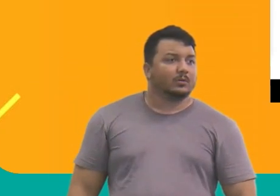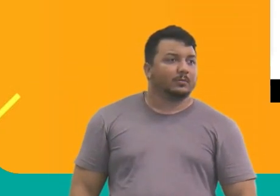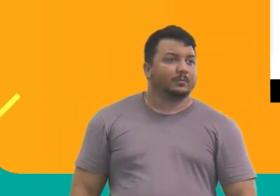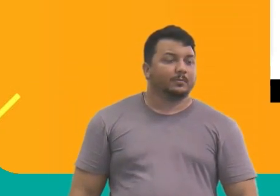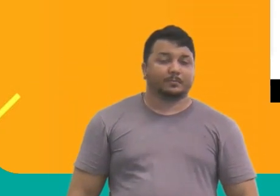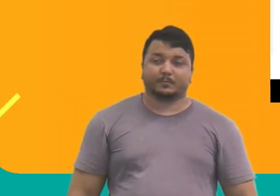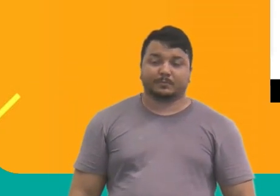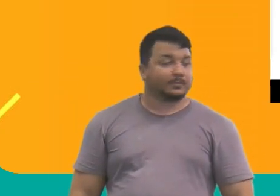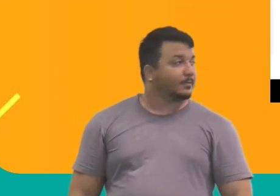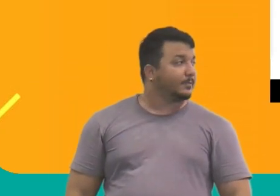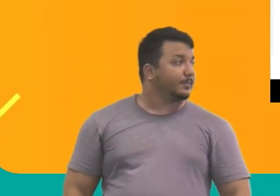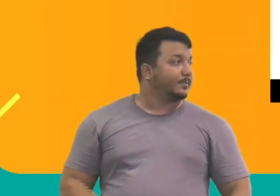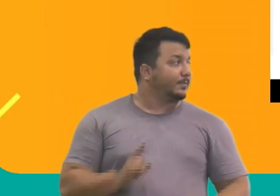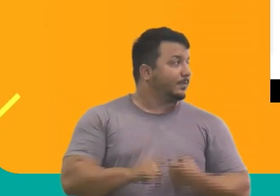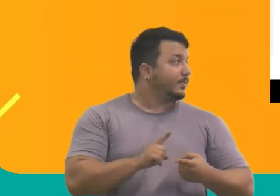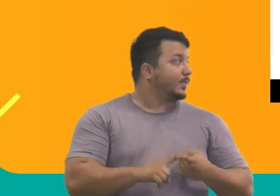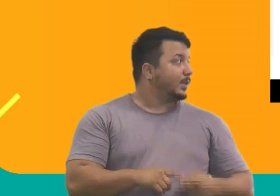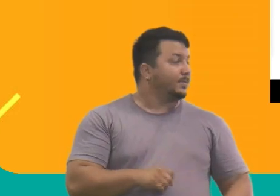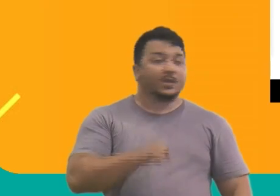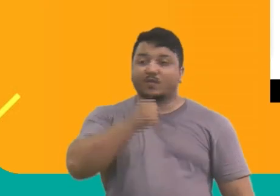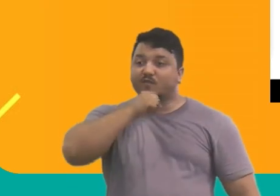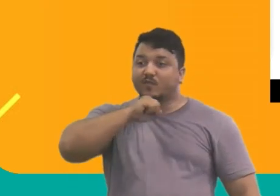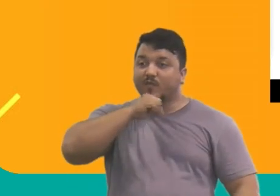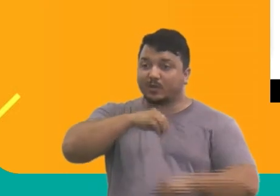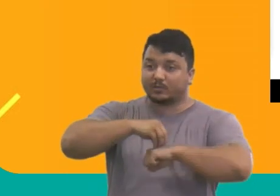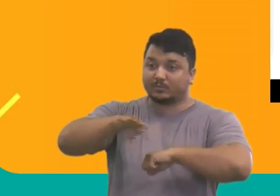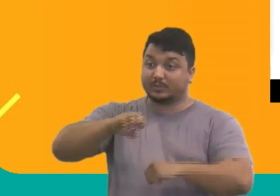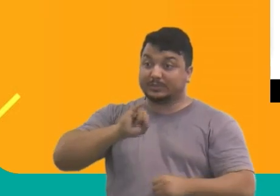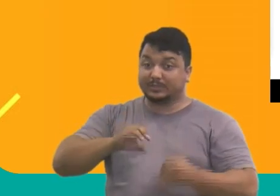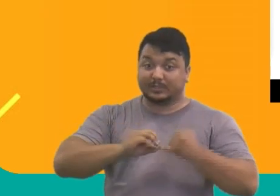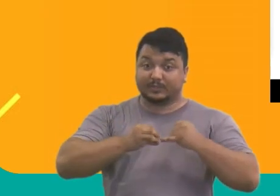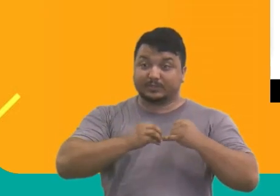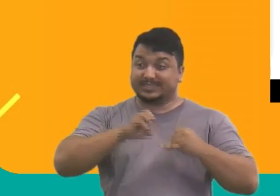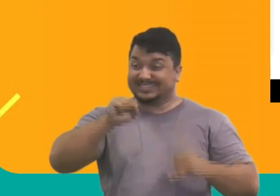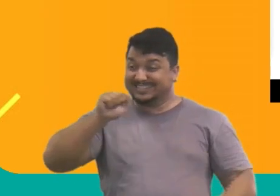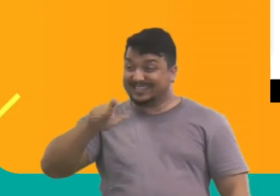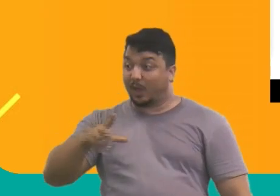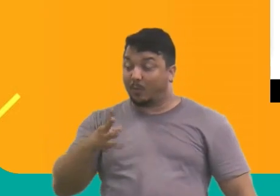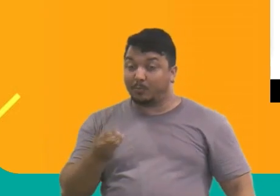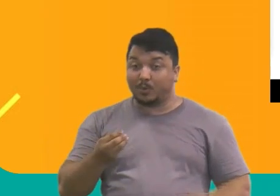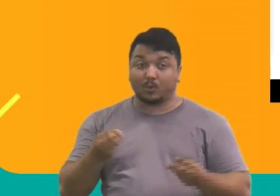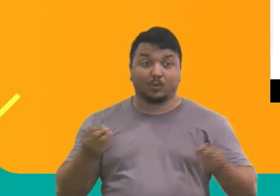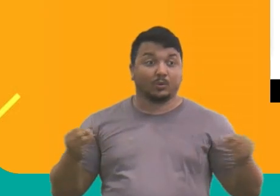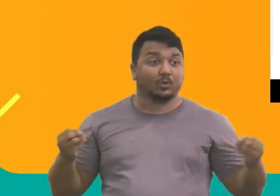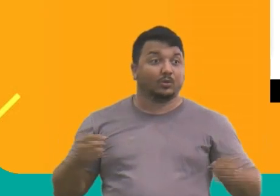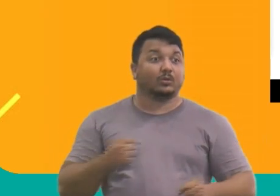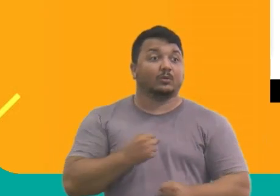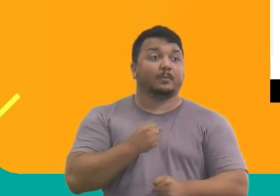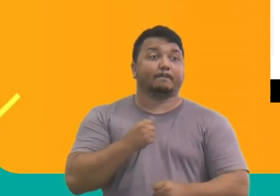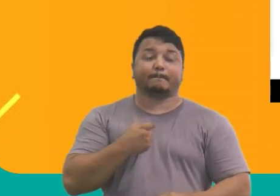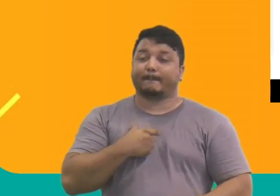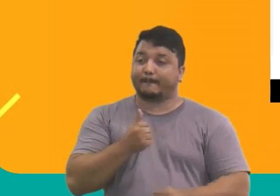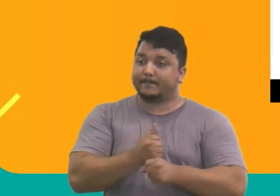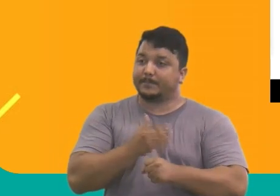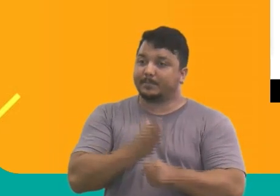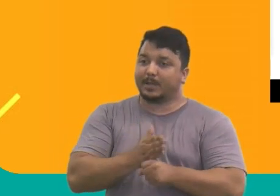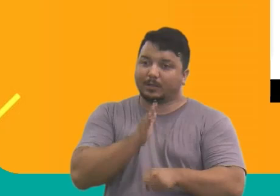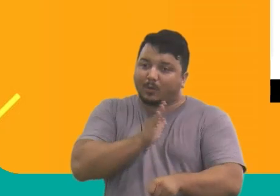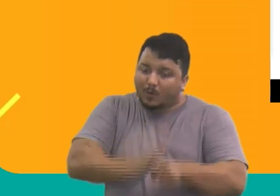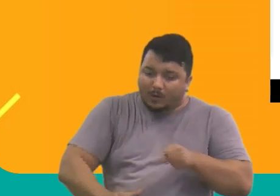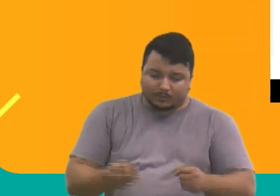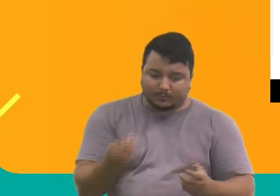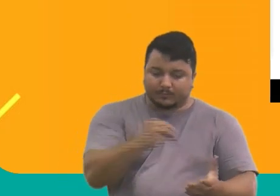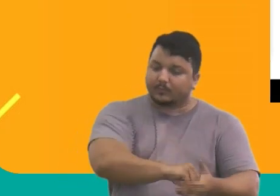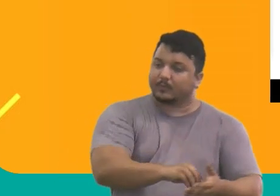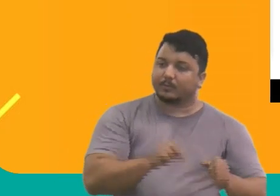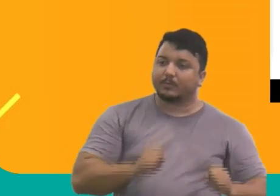Inclusive, receita de vó. Quando o feijão estava muito salgado, bota um pedaço de batata dentro,